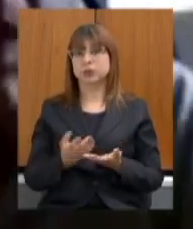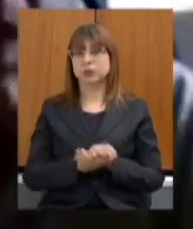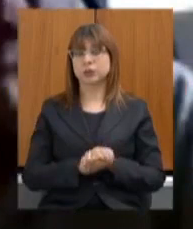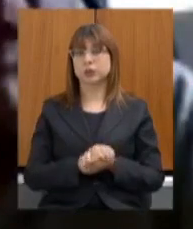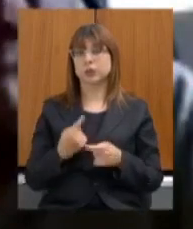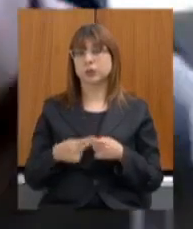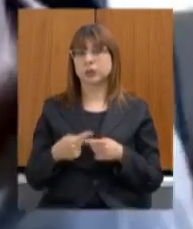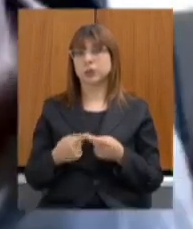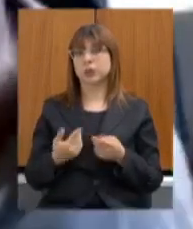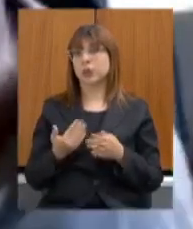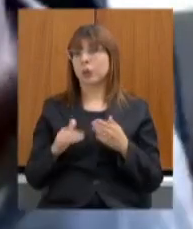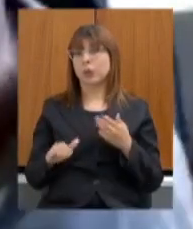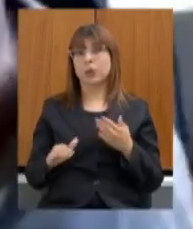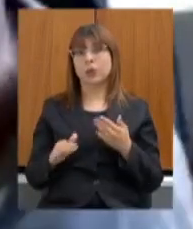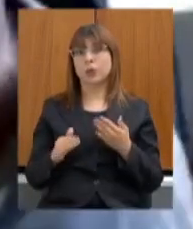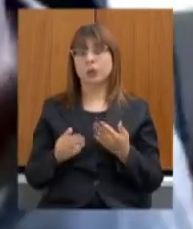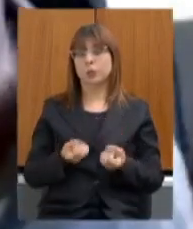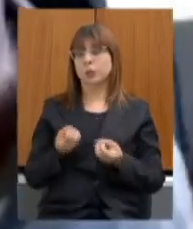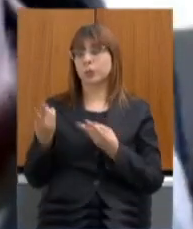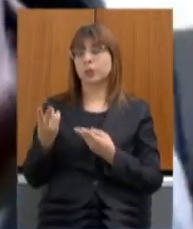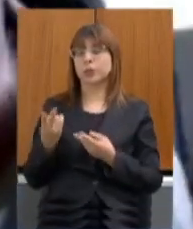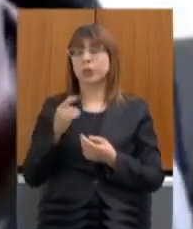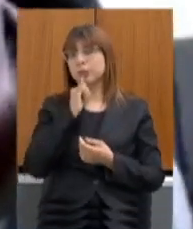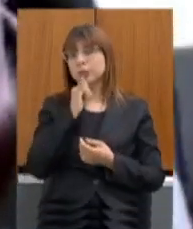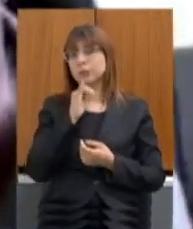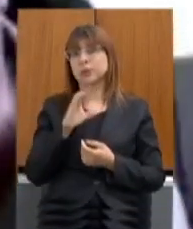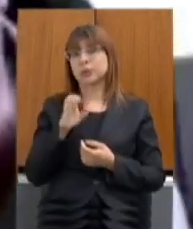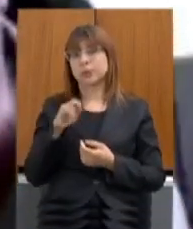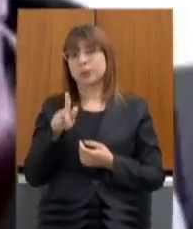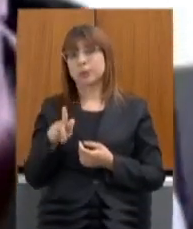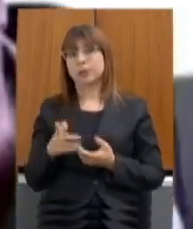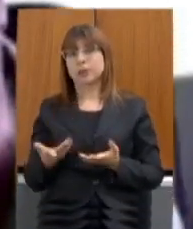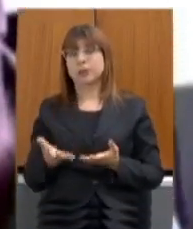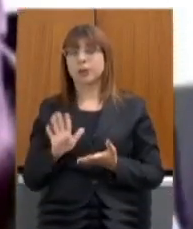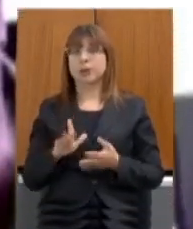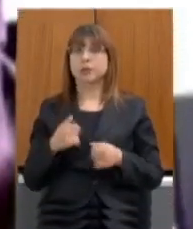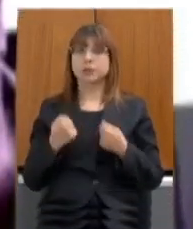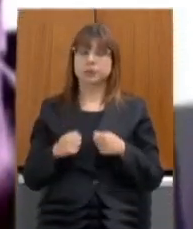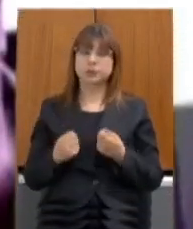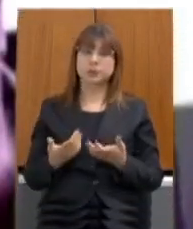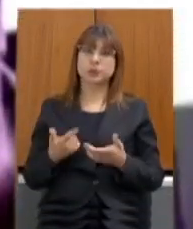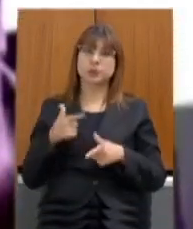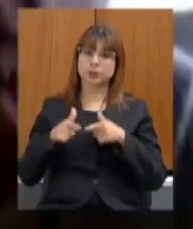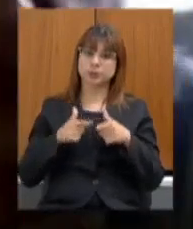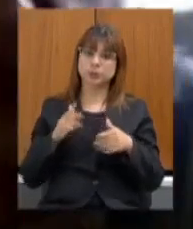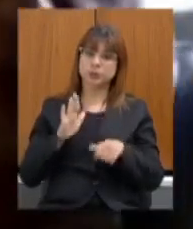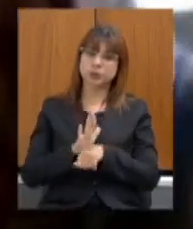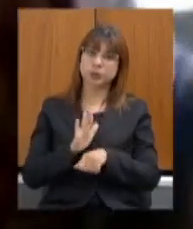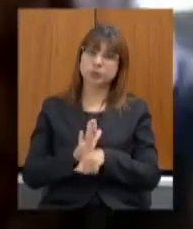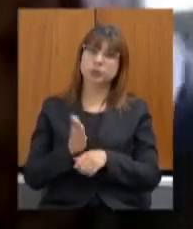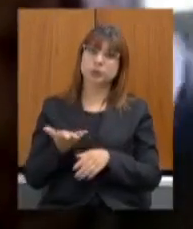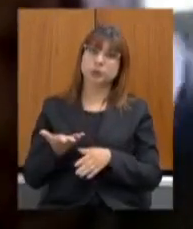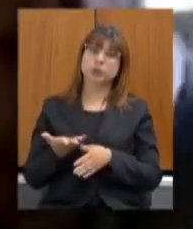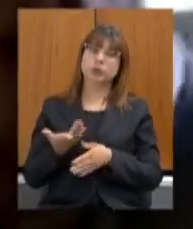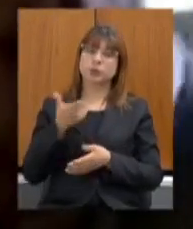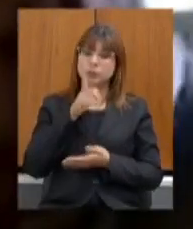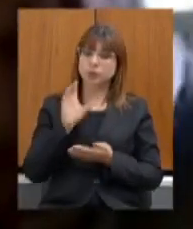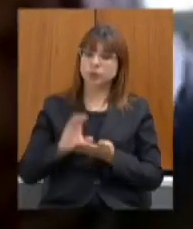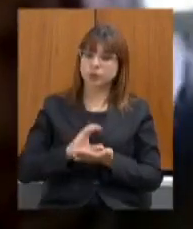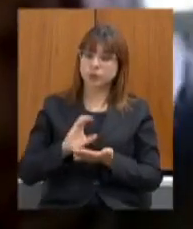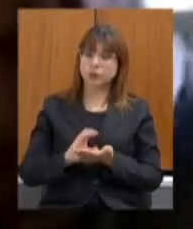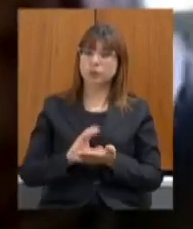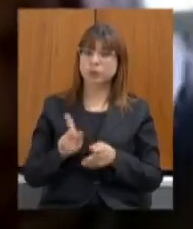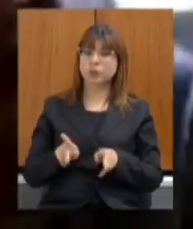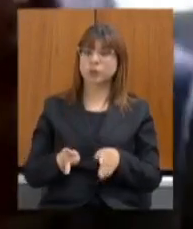privatizar-se em mim, mas é preciso uma incorporação intensa da colaboração de atrair os recursos privados,